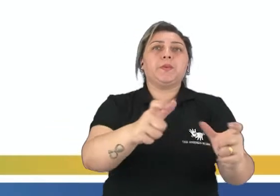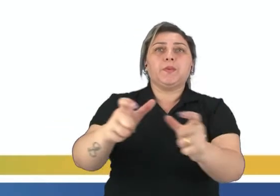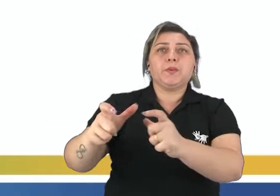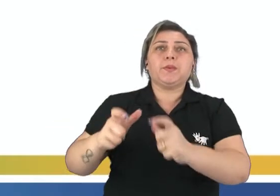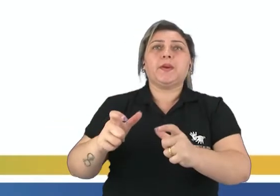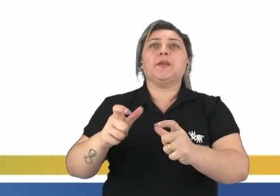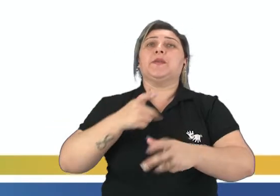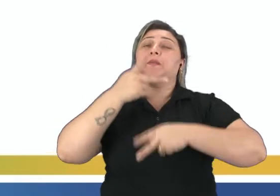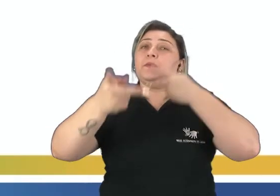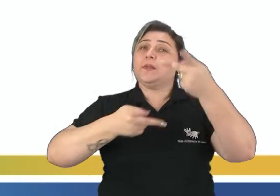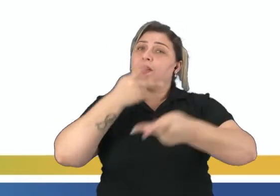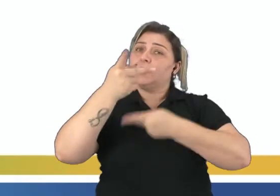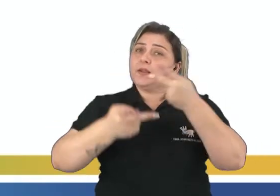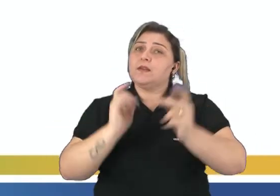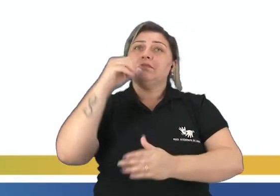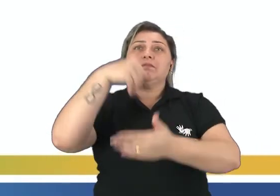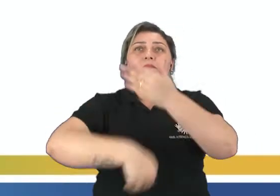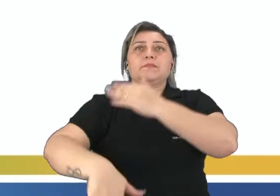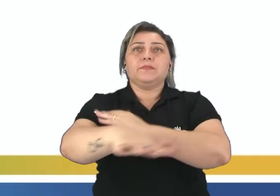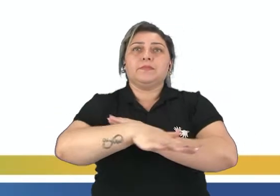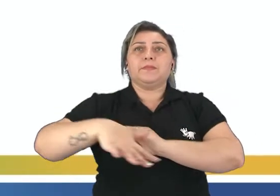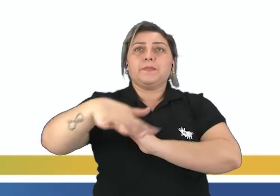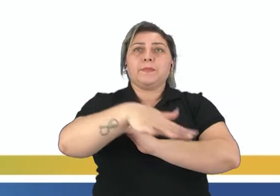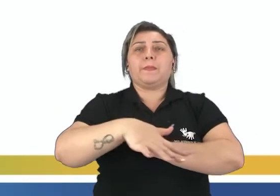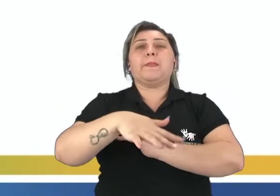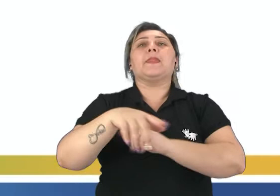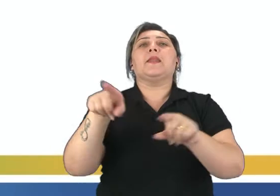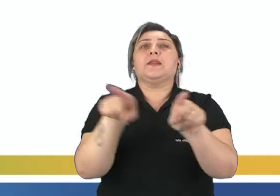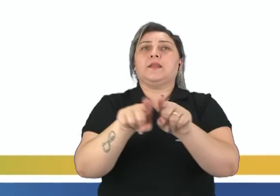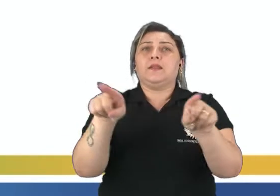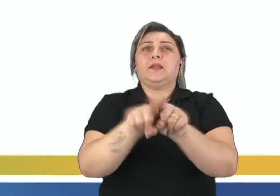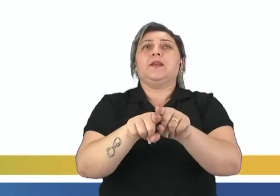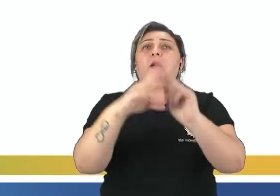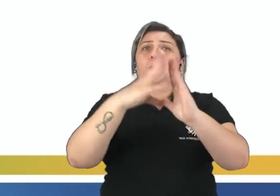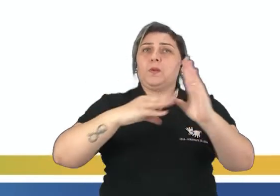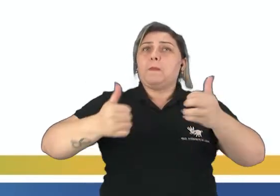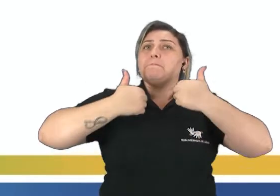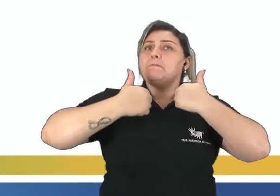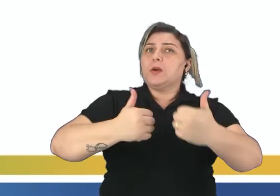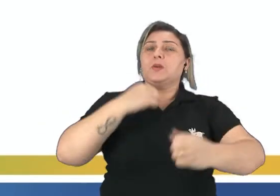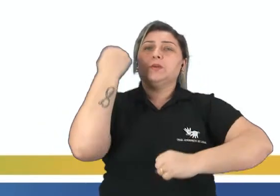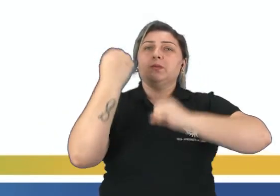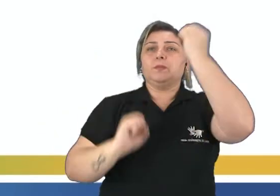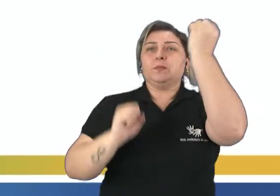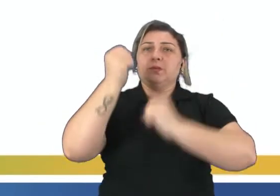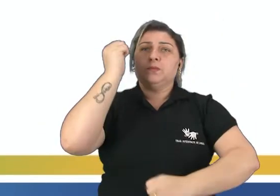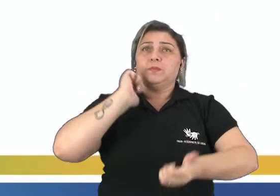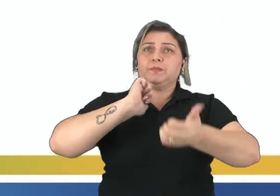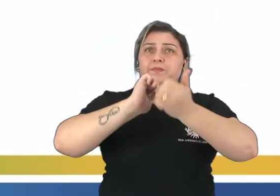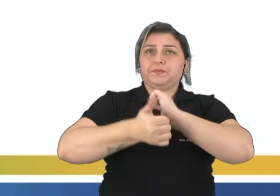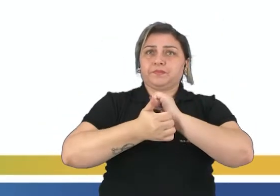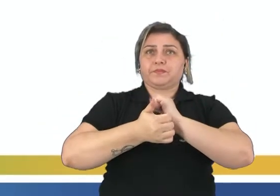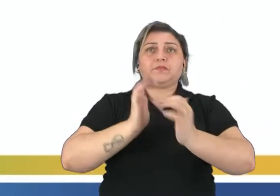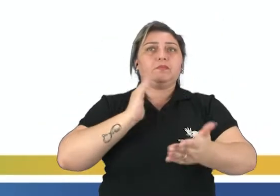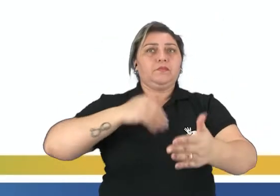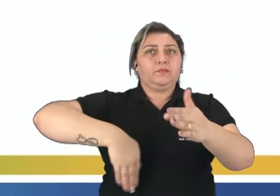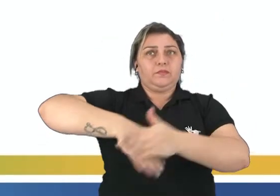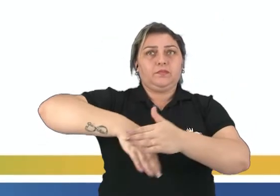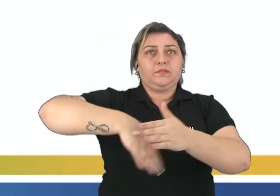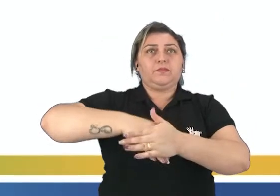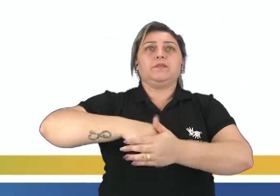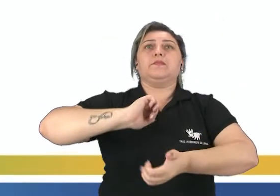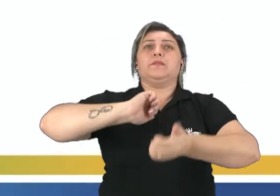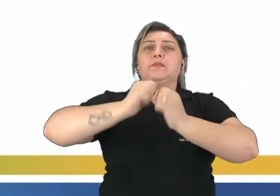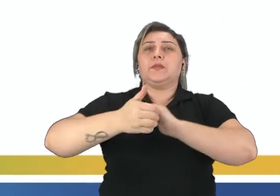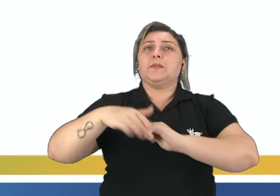ganhando mais espaço na fala da sociedade. E isso tem respingado de forma positiva na indústria esportiva. O futebol, por